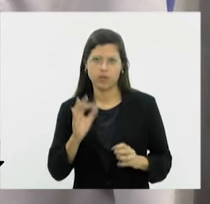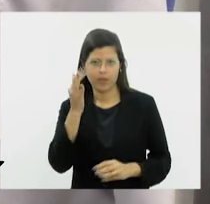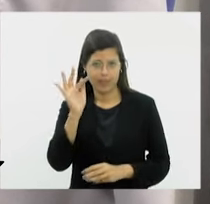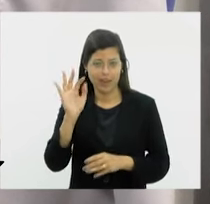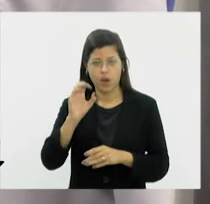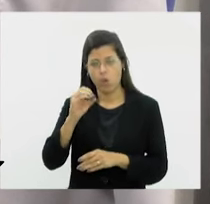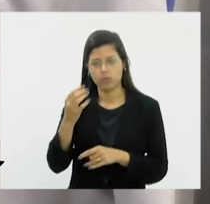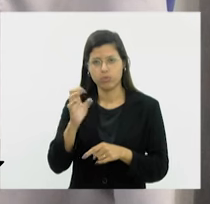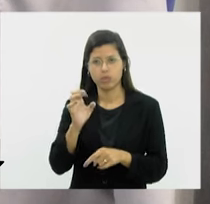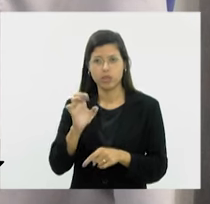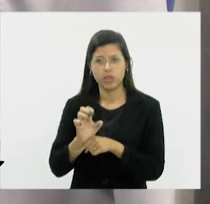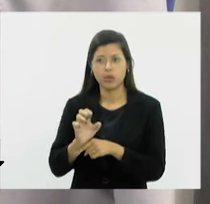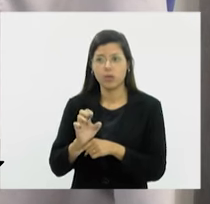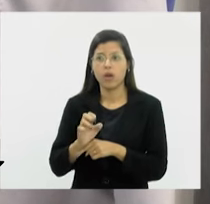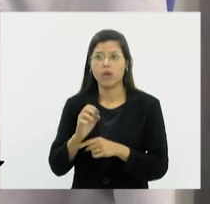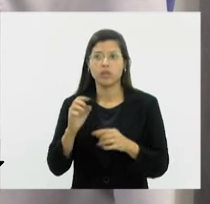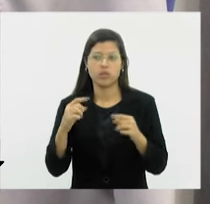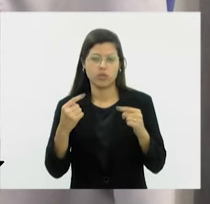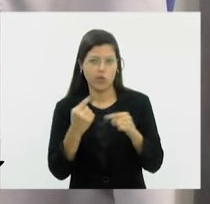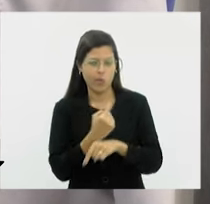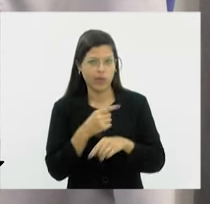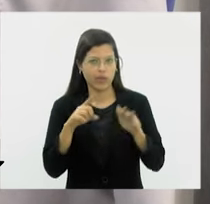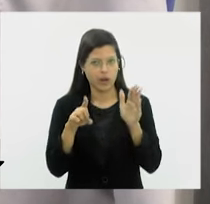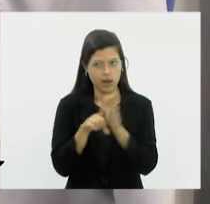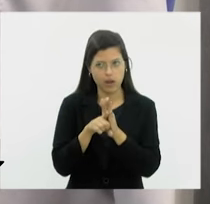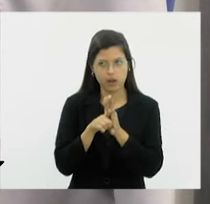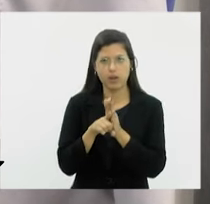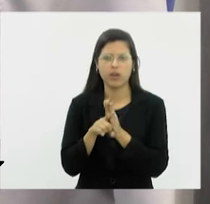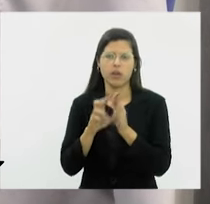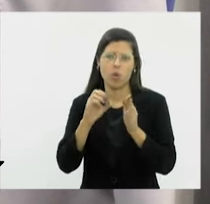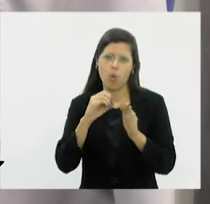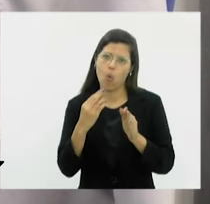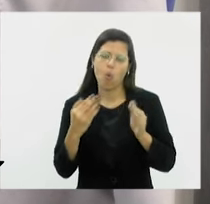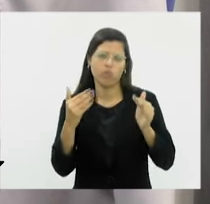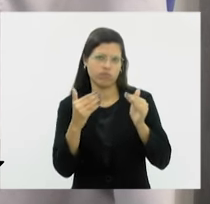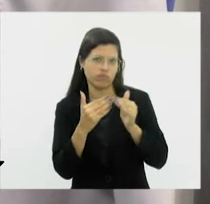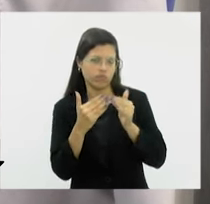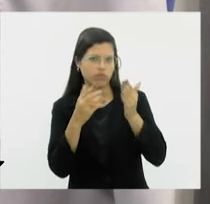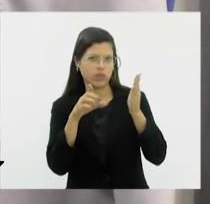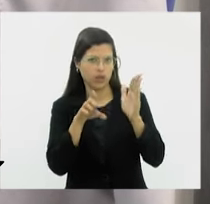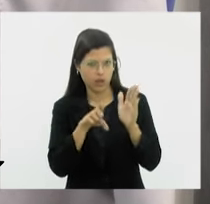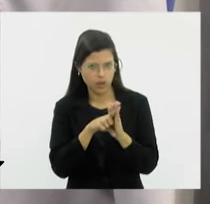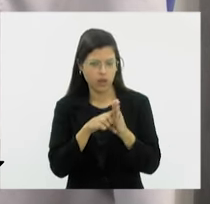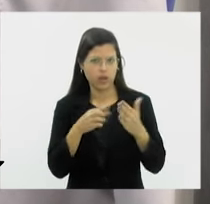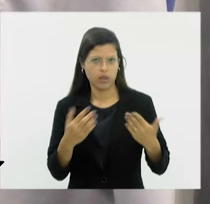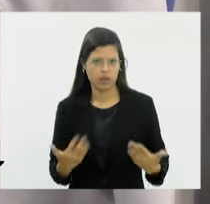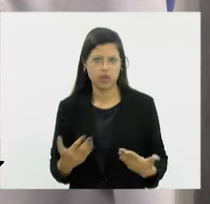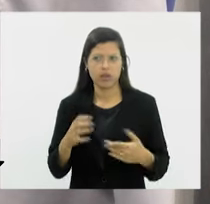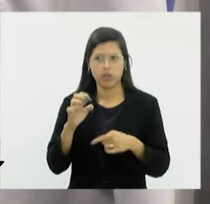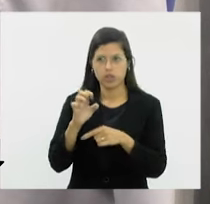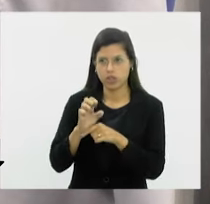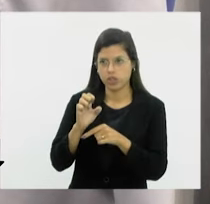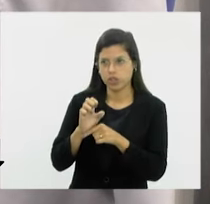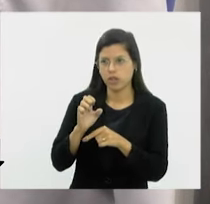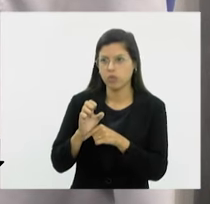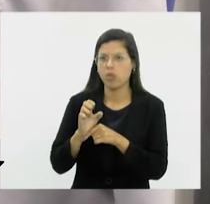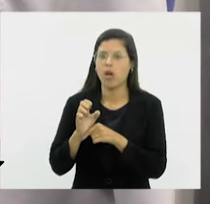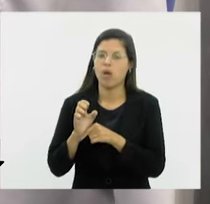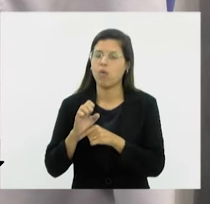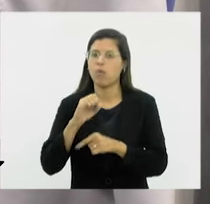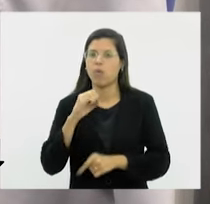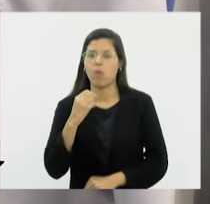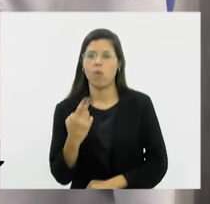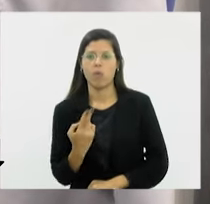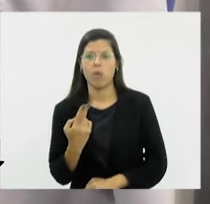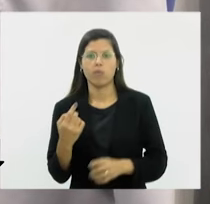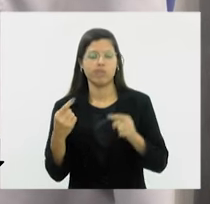sobre legalidade ou ilegalidade quando está de acordo ou afronta qualquer lei estadual sem modificá-la, ou